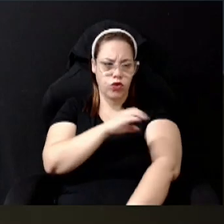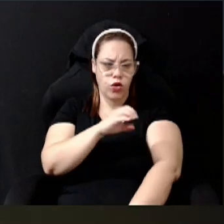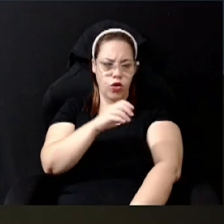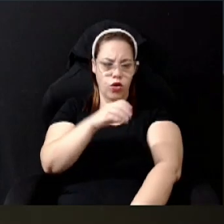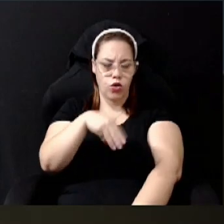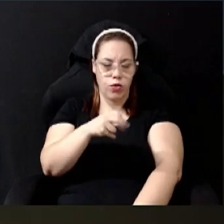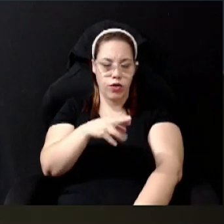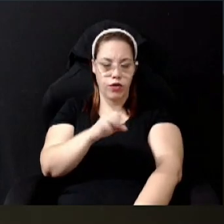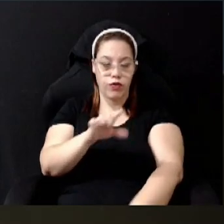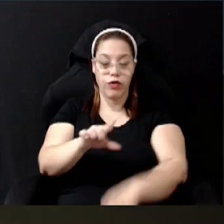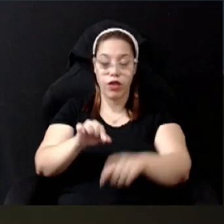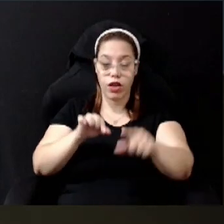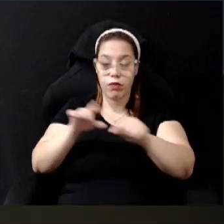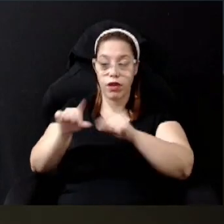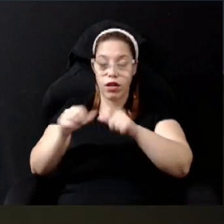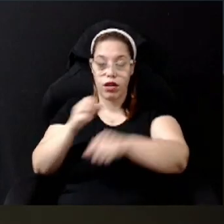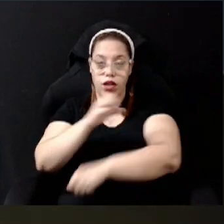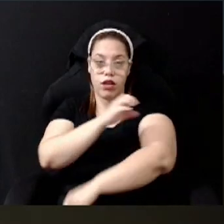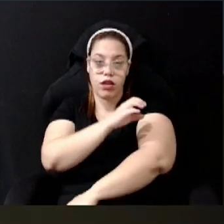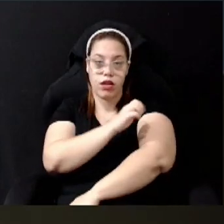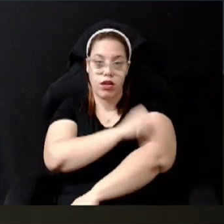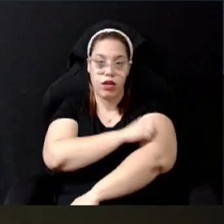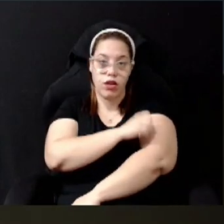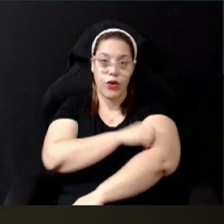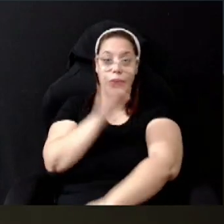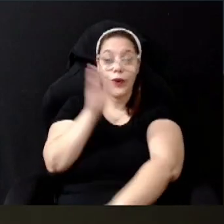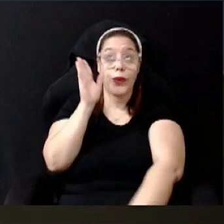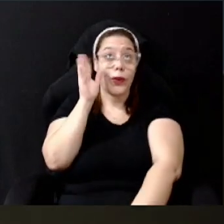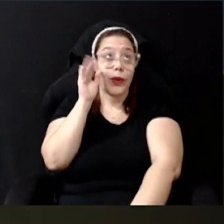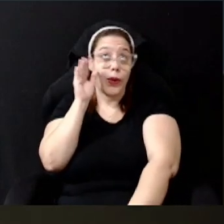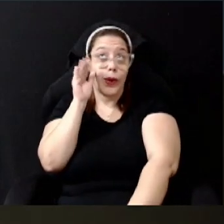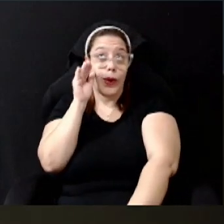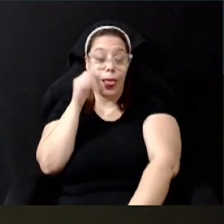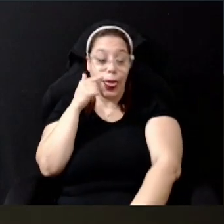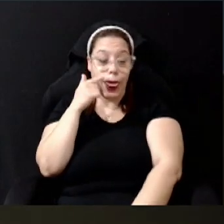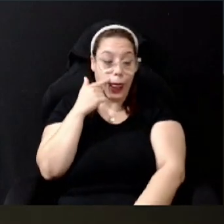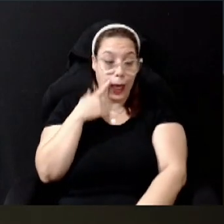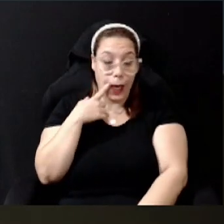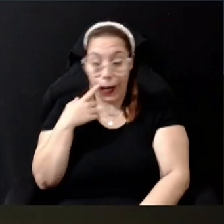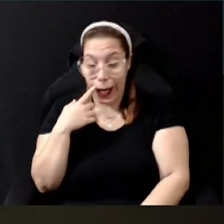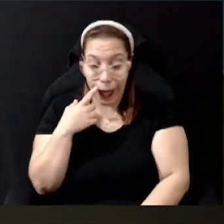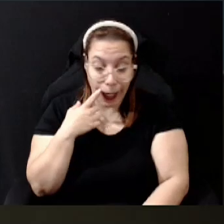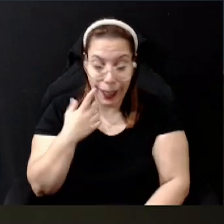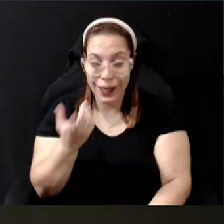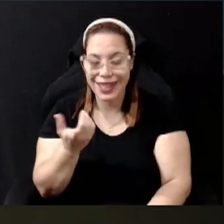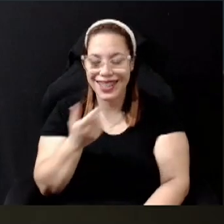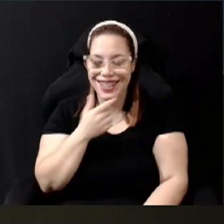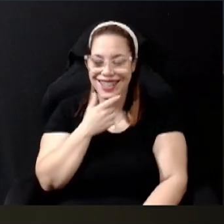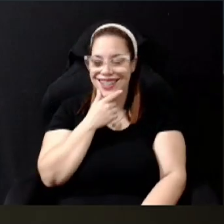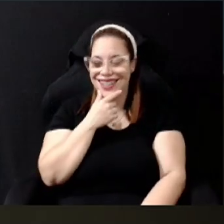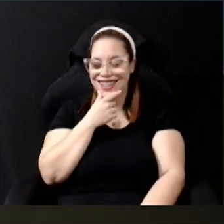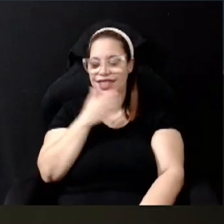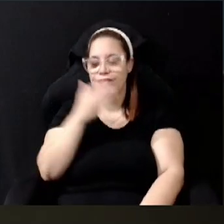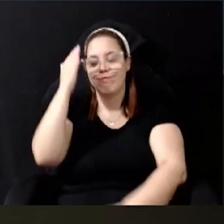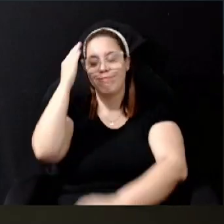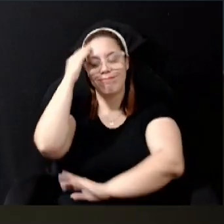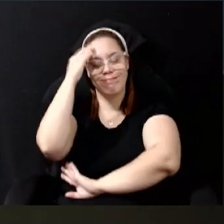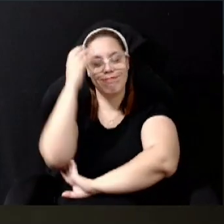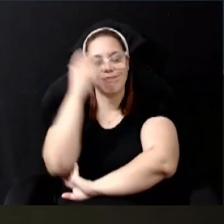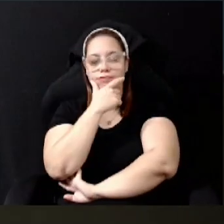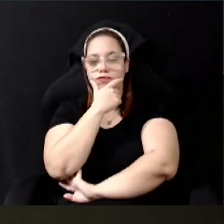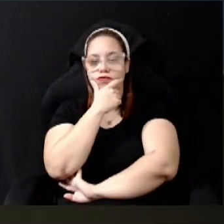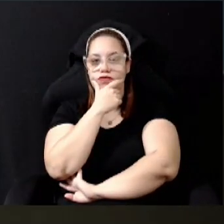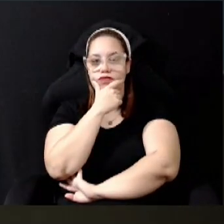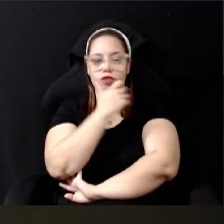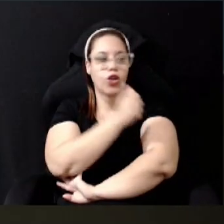de alunos. Mas eu sempre fui muito curiosa, muito xereta. E eu queria entender o ciclo que o meu aluno fazia. Porque